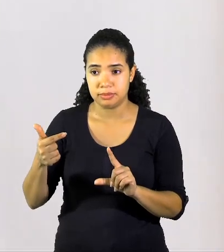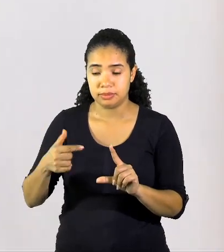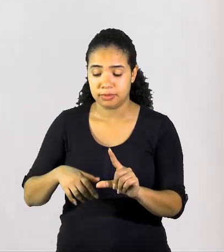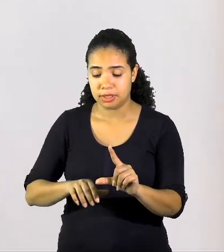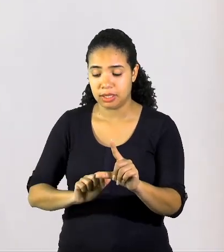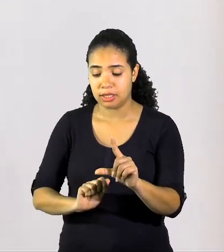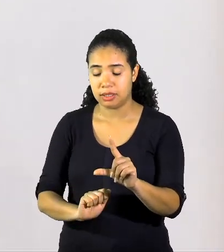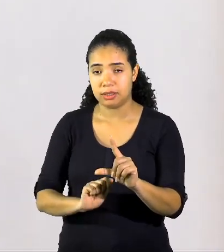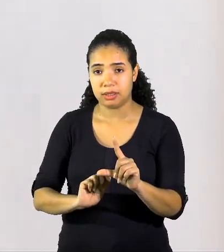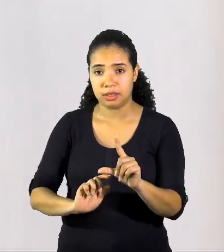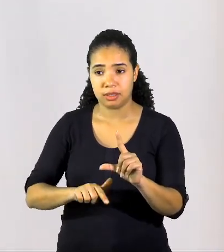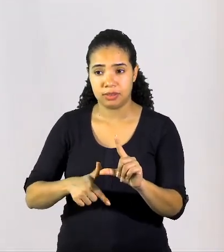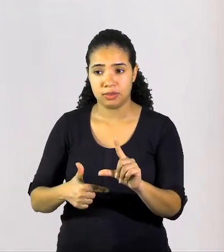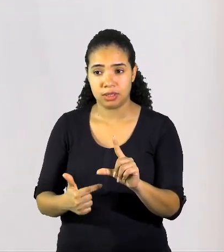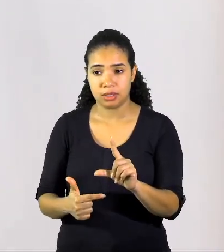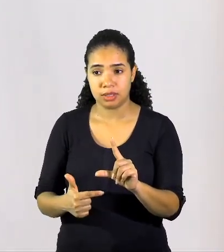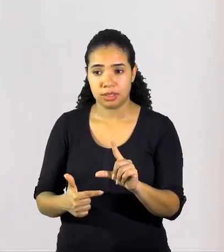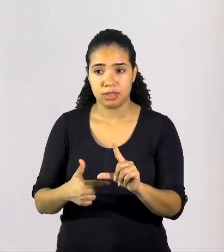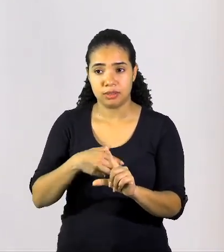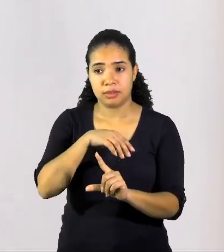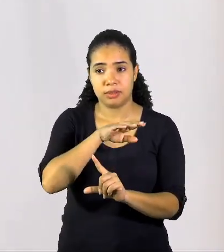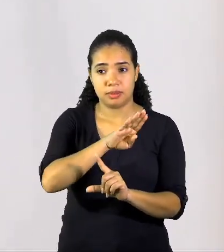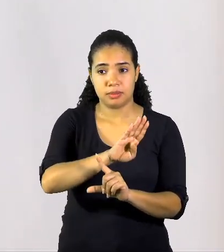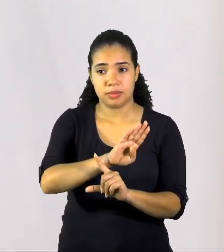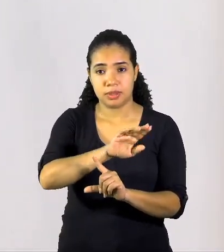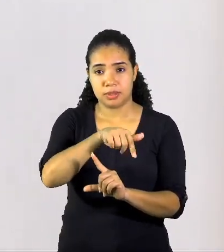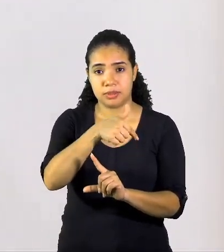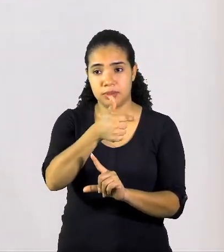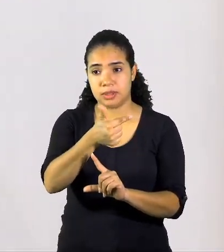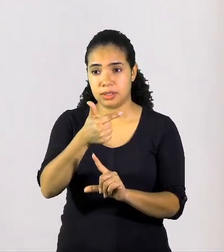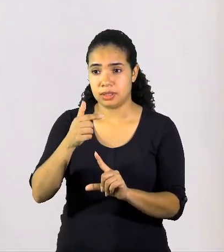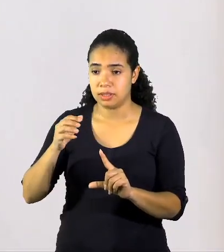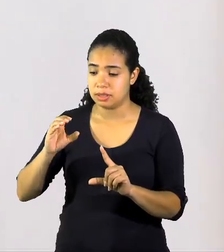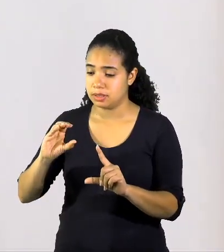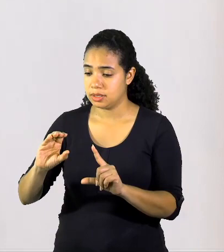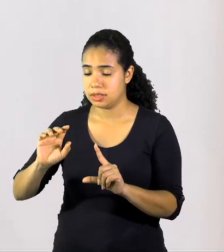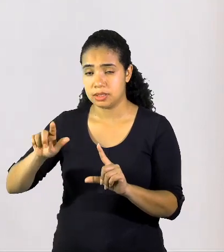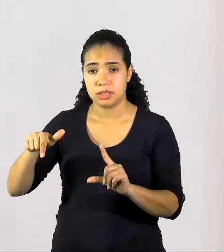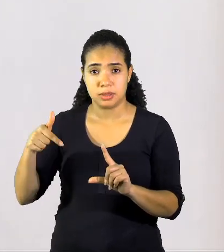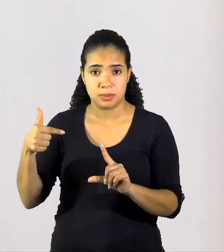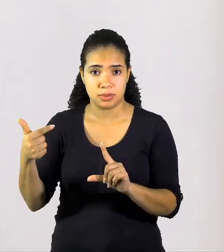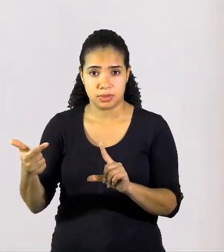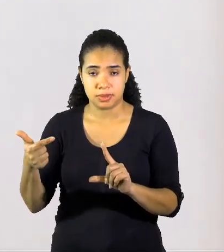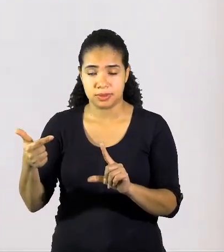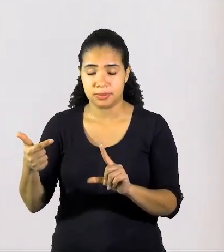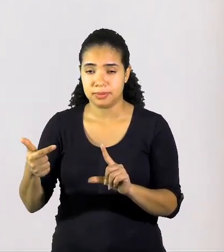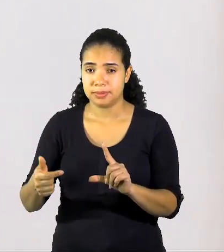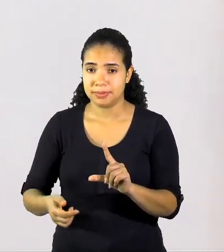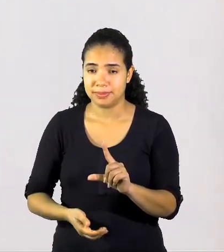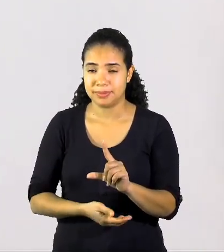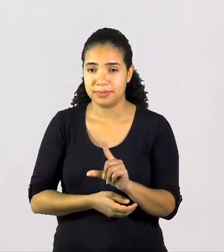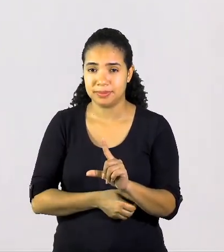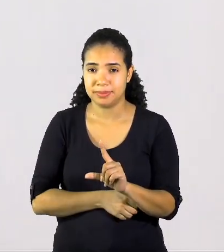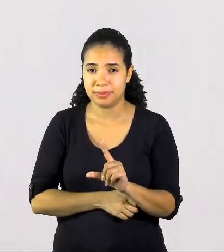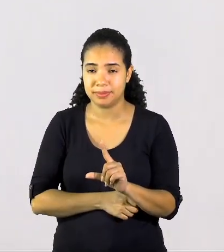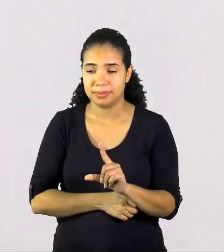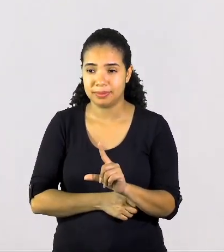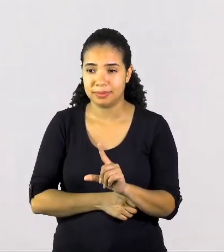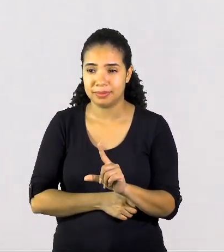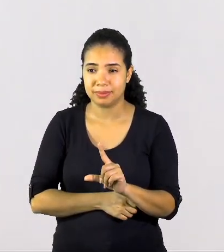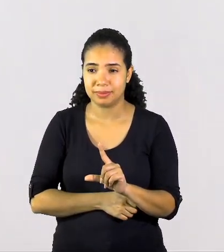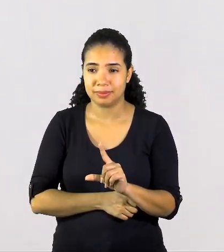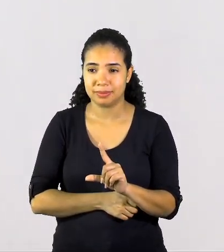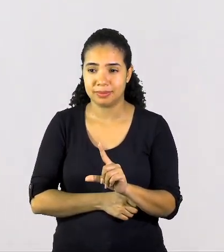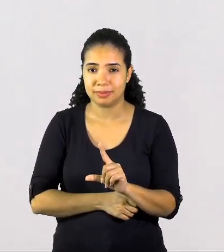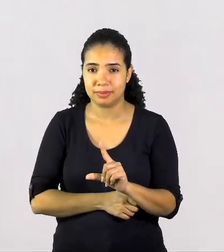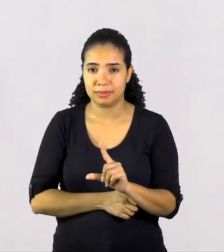áreas? A ao quadrado, C ao quadrado e B ao